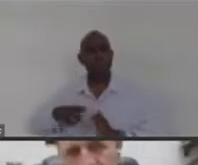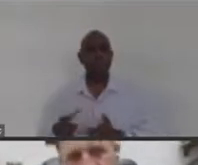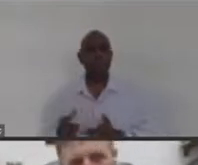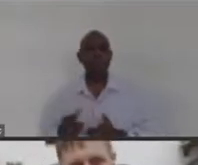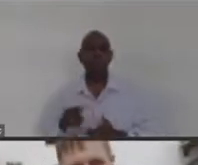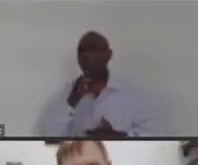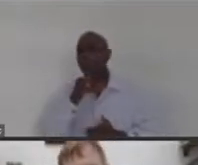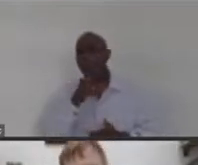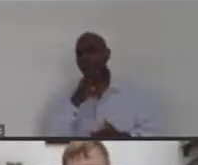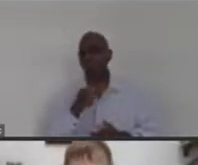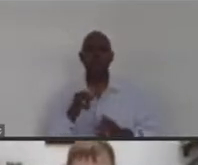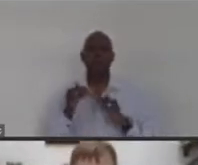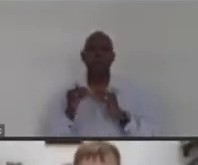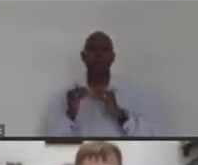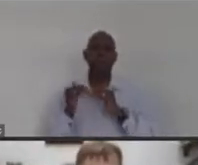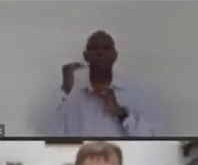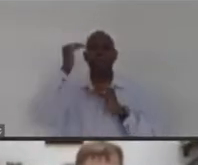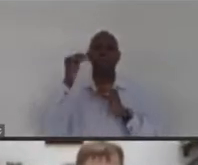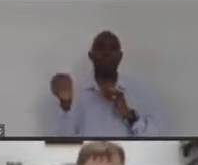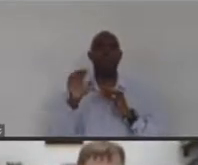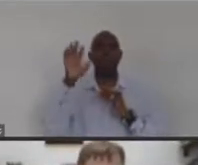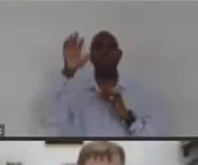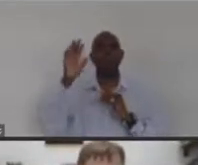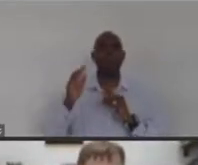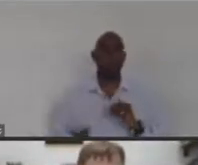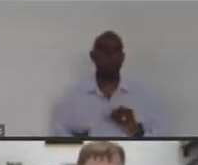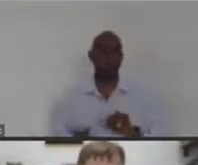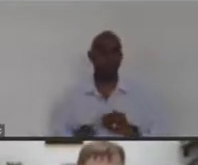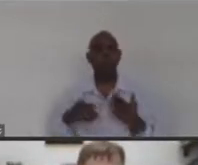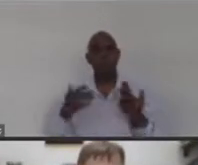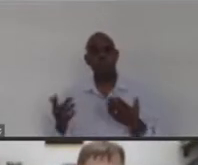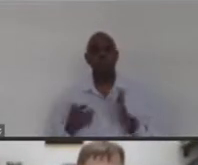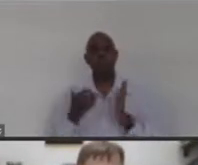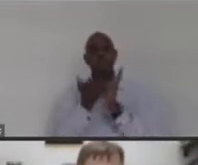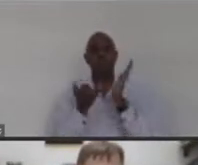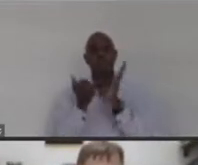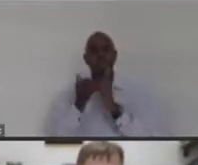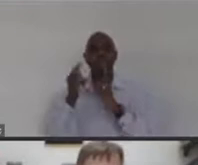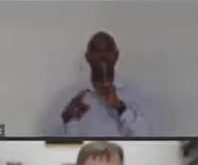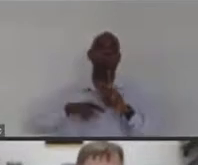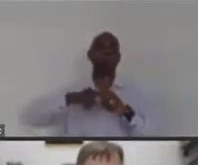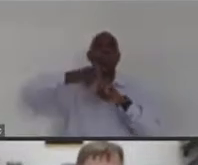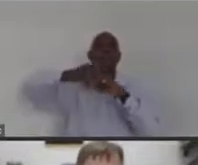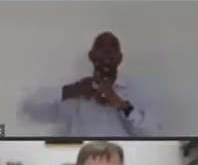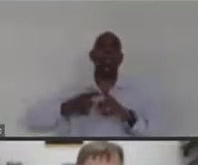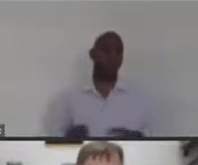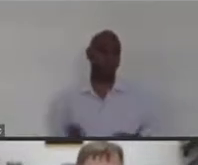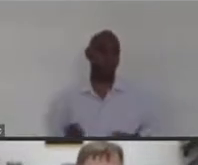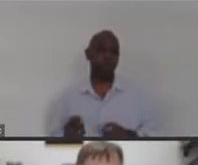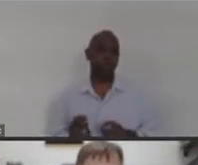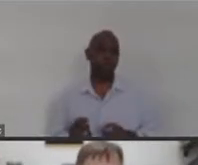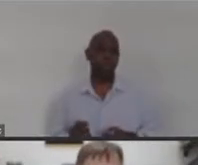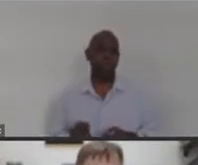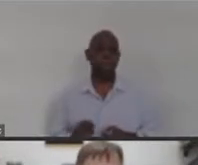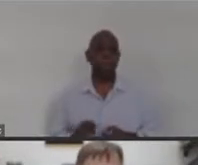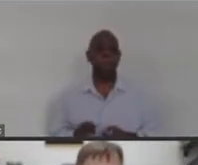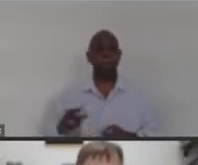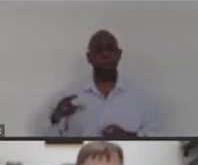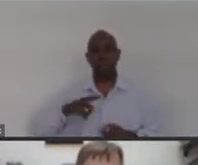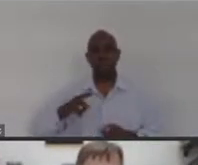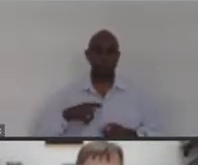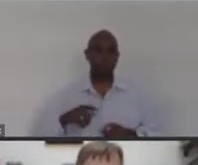água ou que é necessário a cobrança da taxação de água em alguns lugares. Eu tenho reclamação de